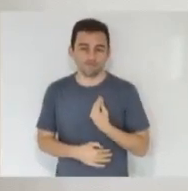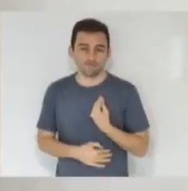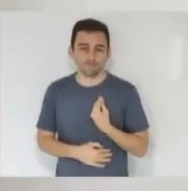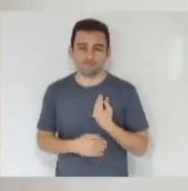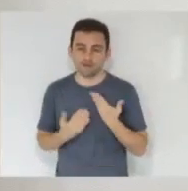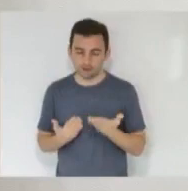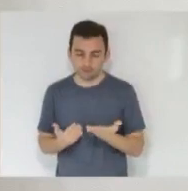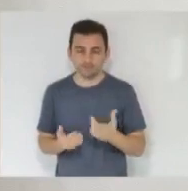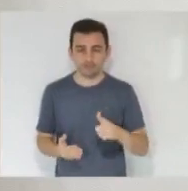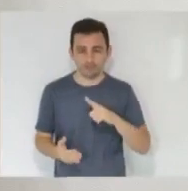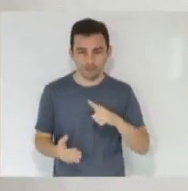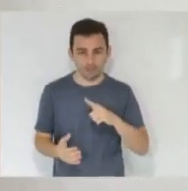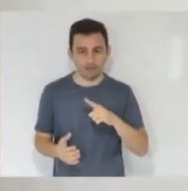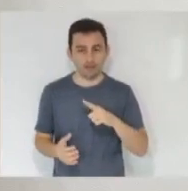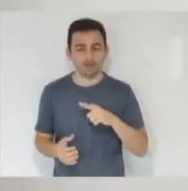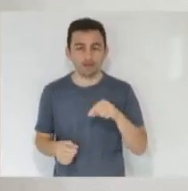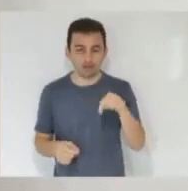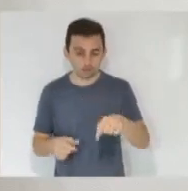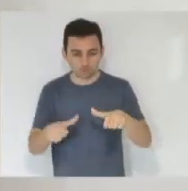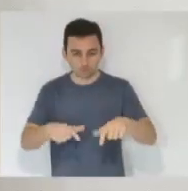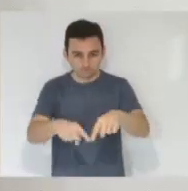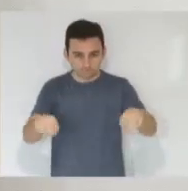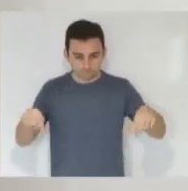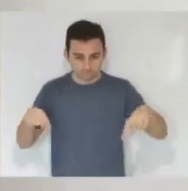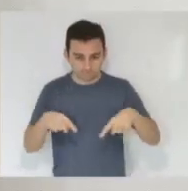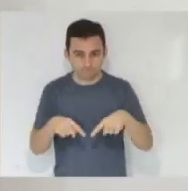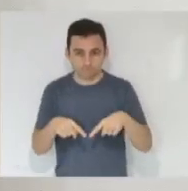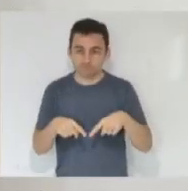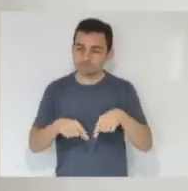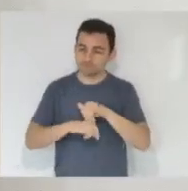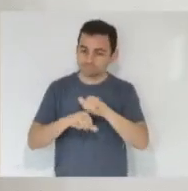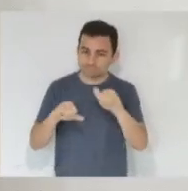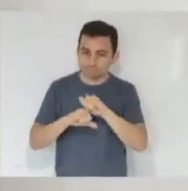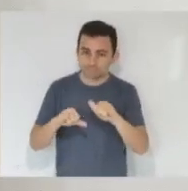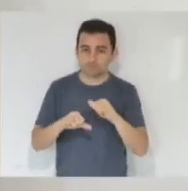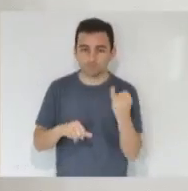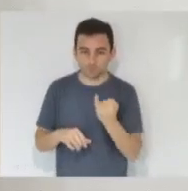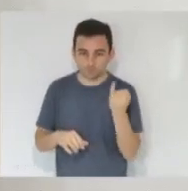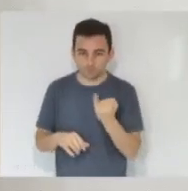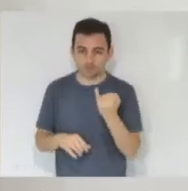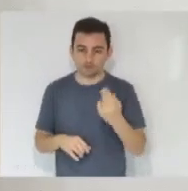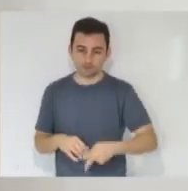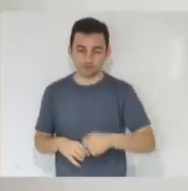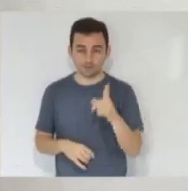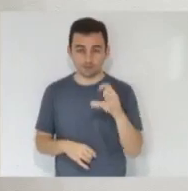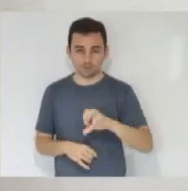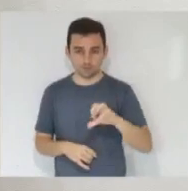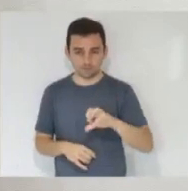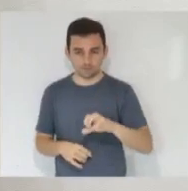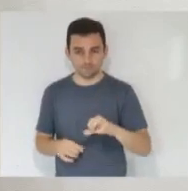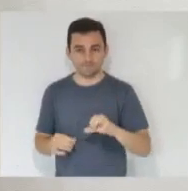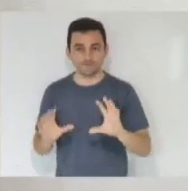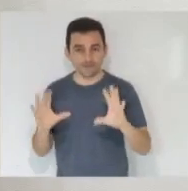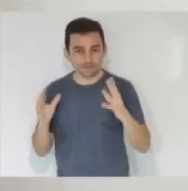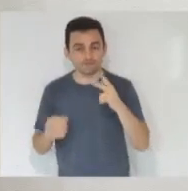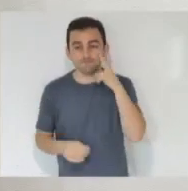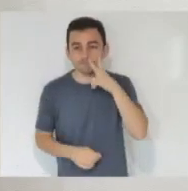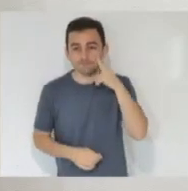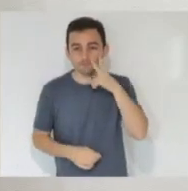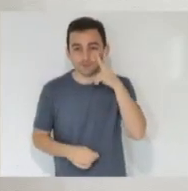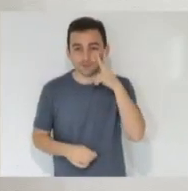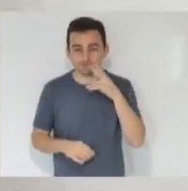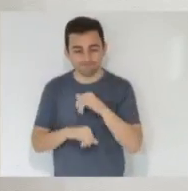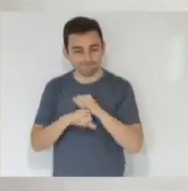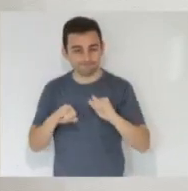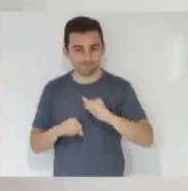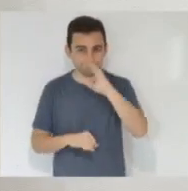estande, prestigiando e demonstrando a importância desse evento, que essa 19ª Festa do Vinho tem também para todo o território